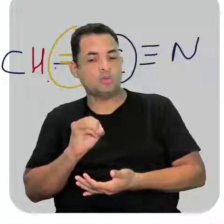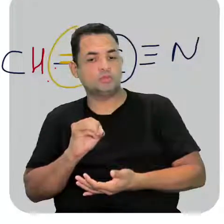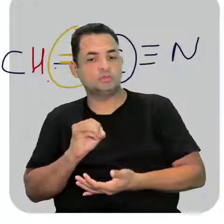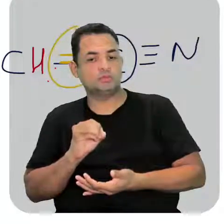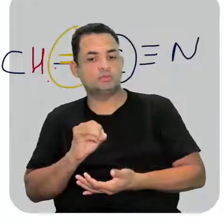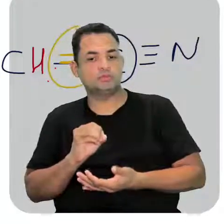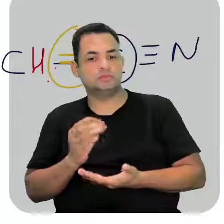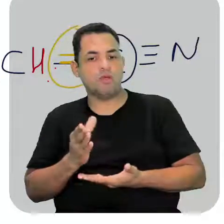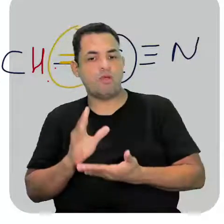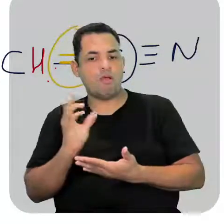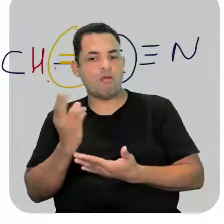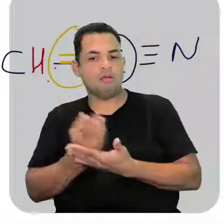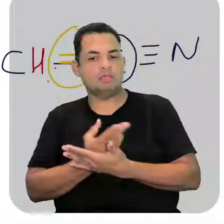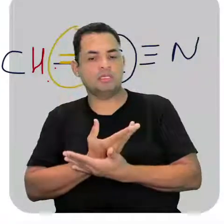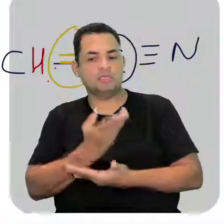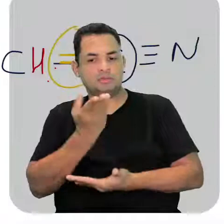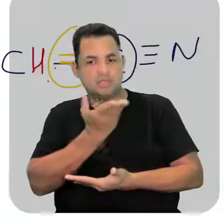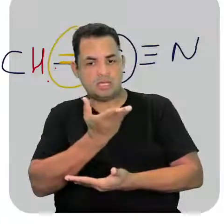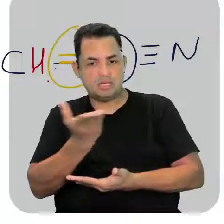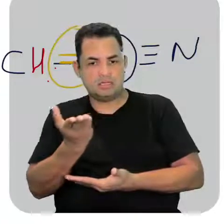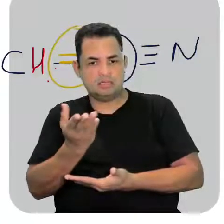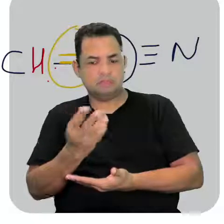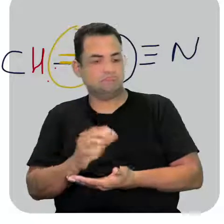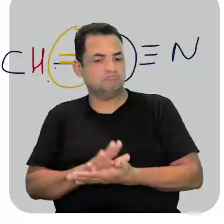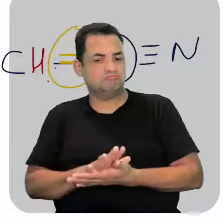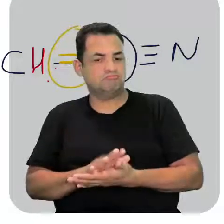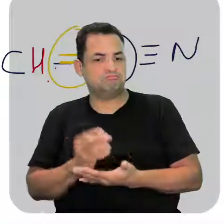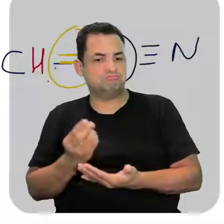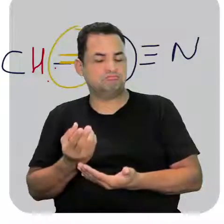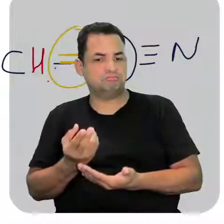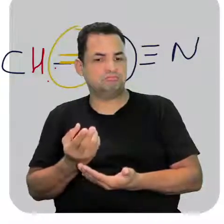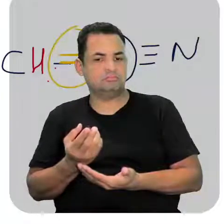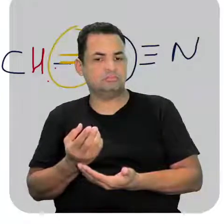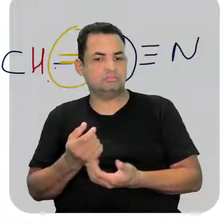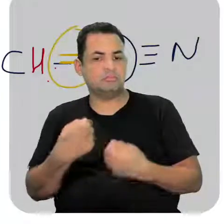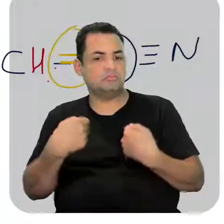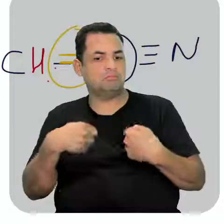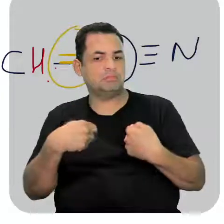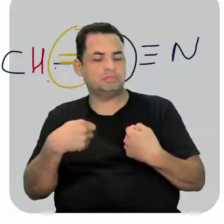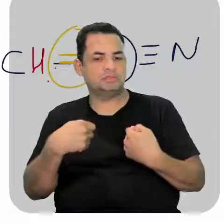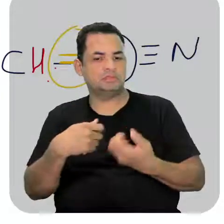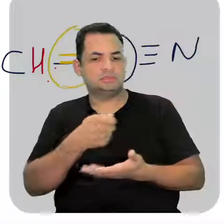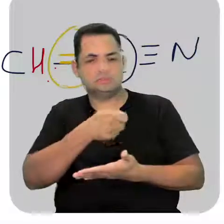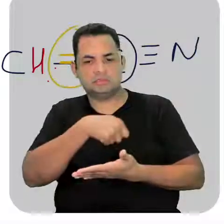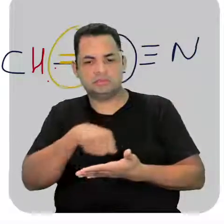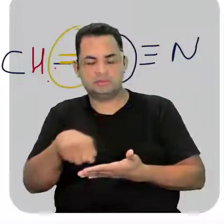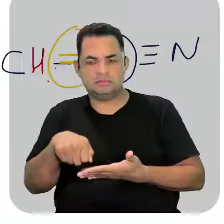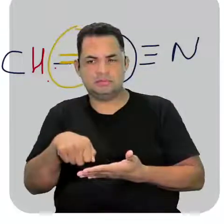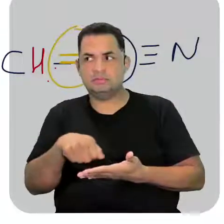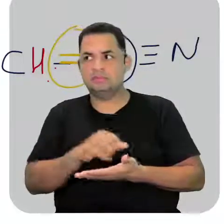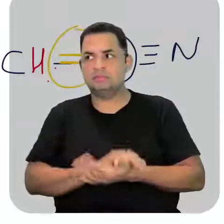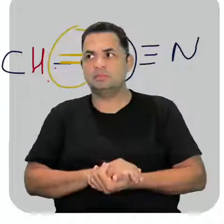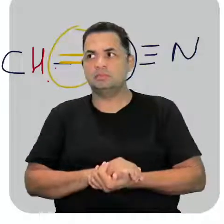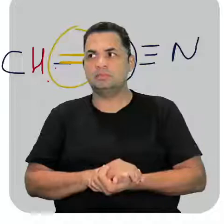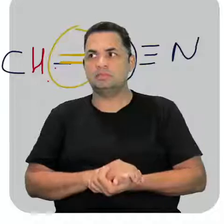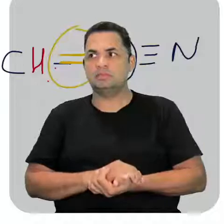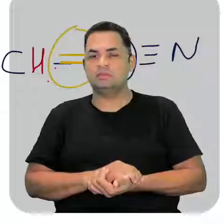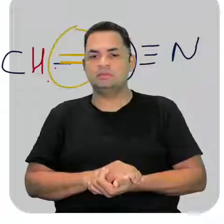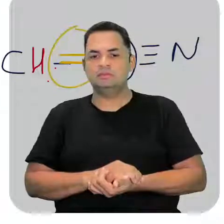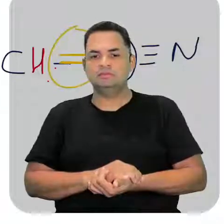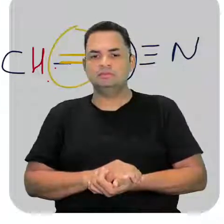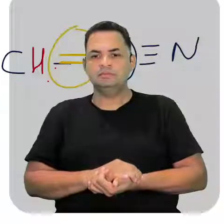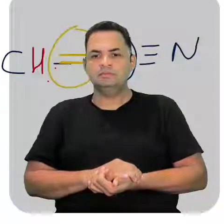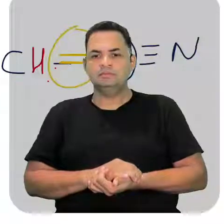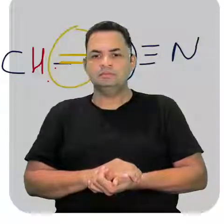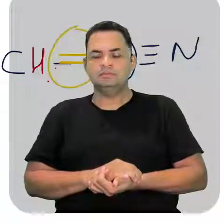eu não preciso numerar. Mas se você quiser, não vai estar errado. Só não há a necessidade. Tranquilo? Eu sei que